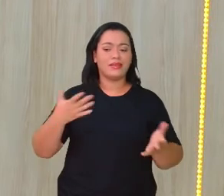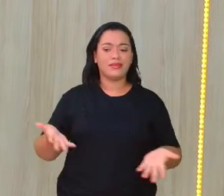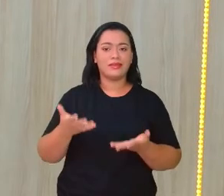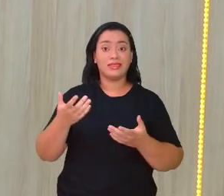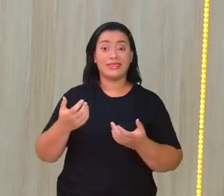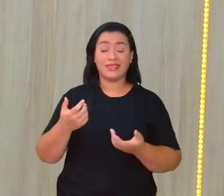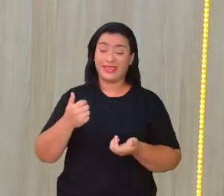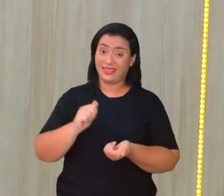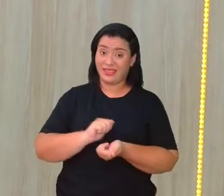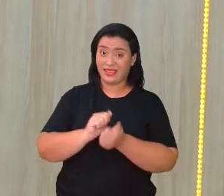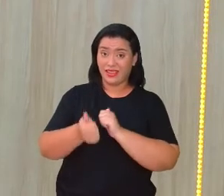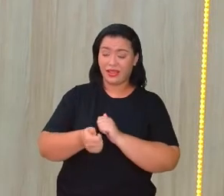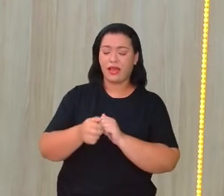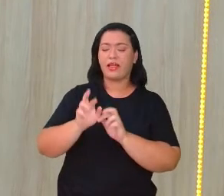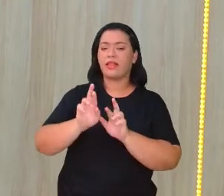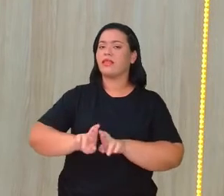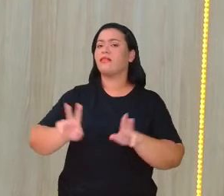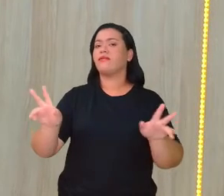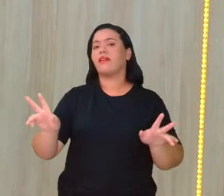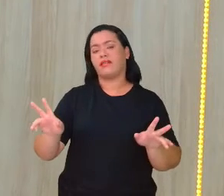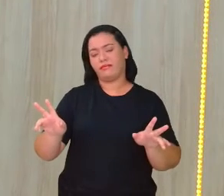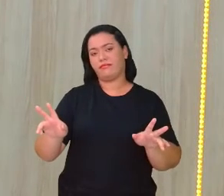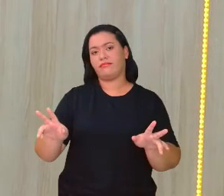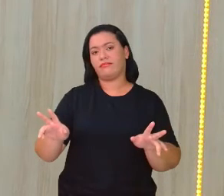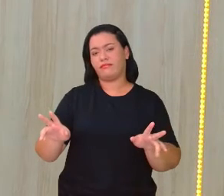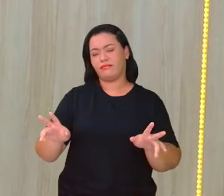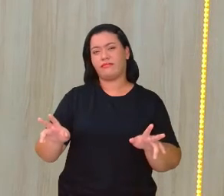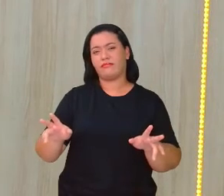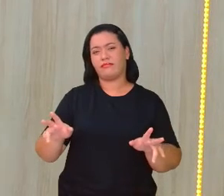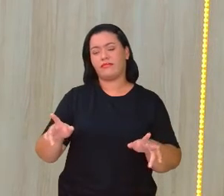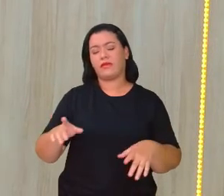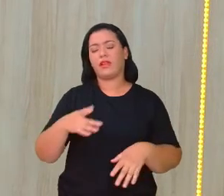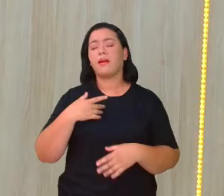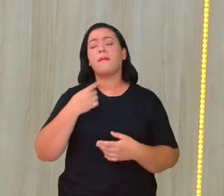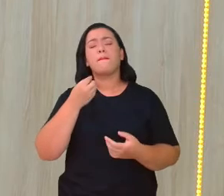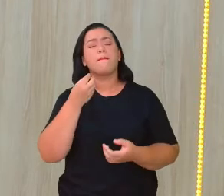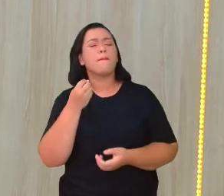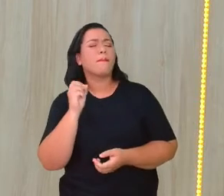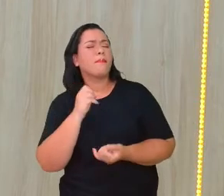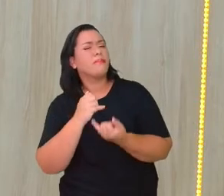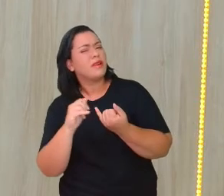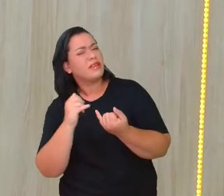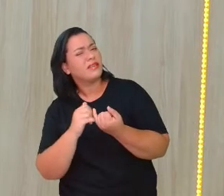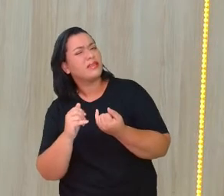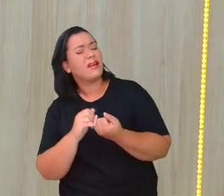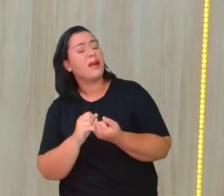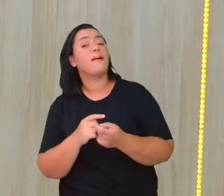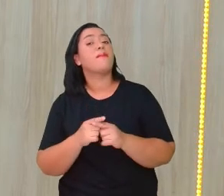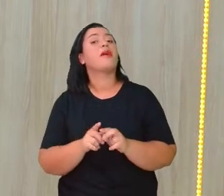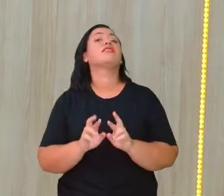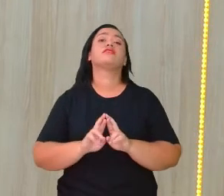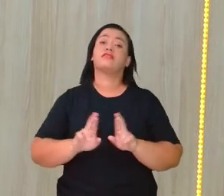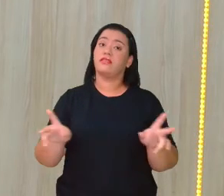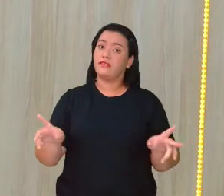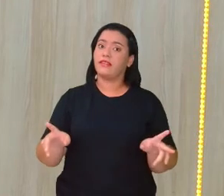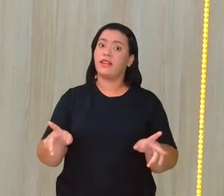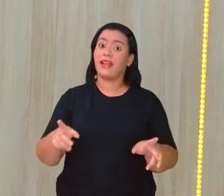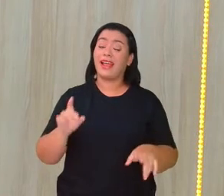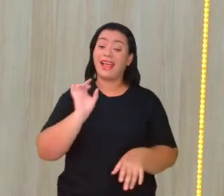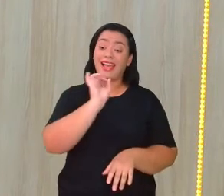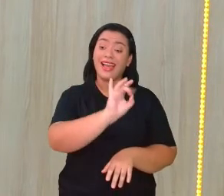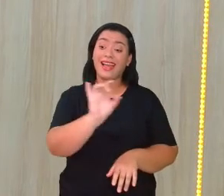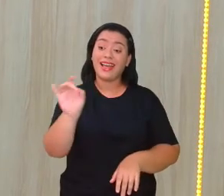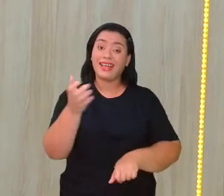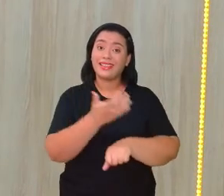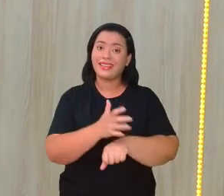completamente diferente, né? Pode ser um pouco semelhante, mas é diferente. Então, por isso que cada treino